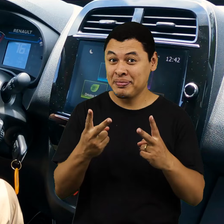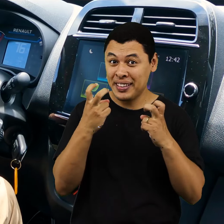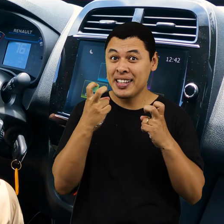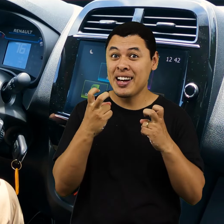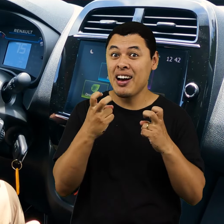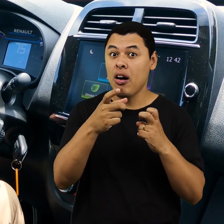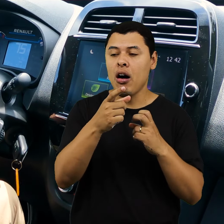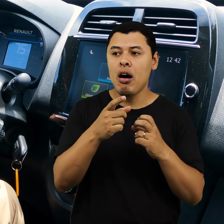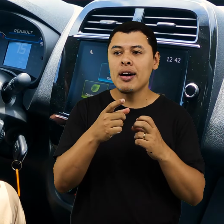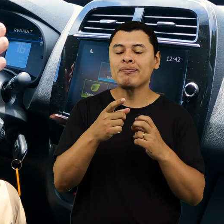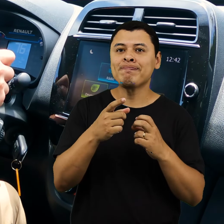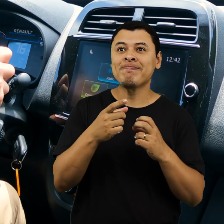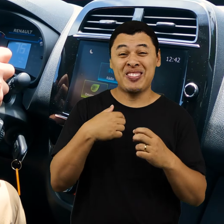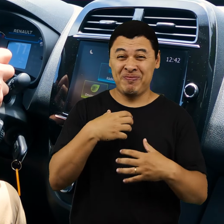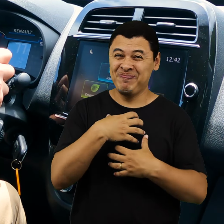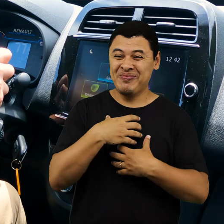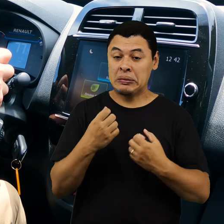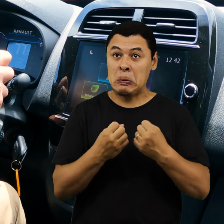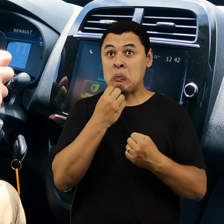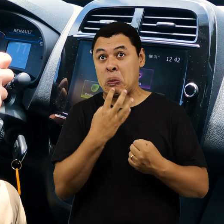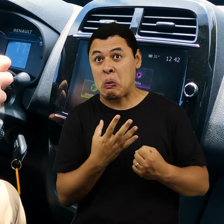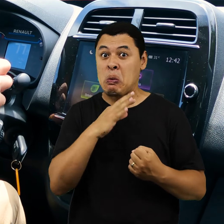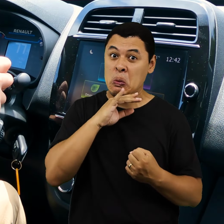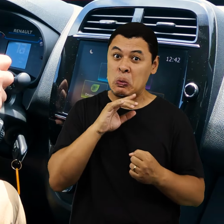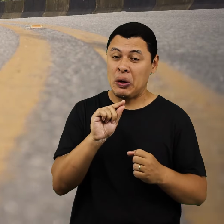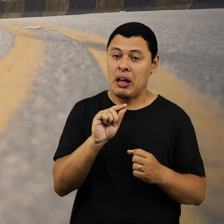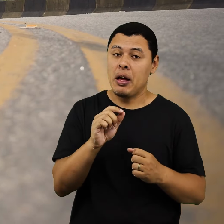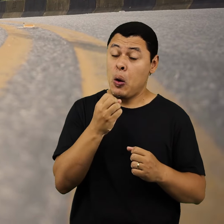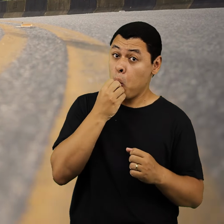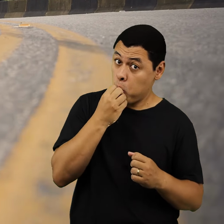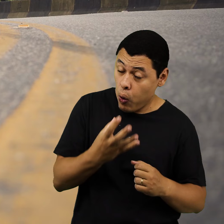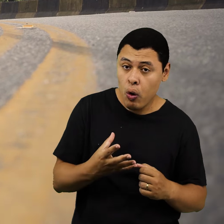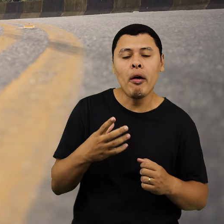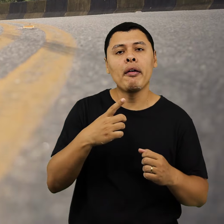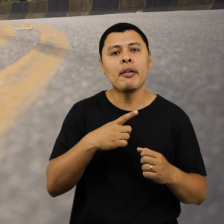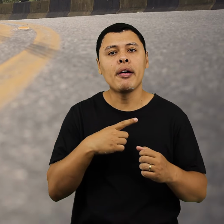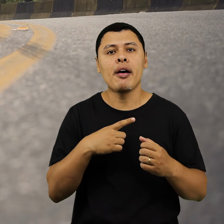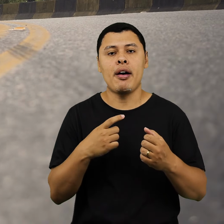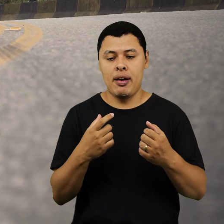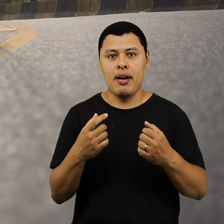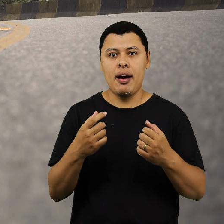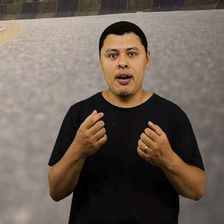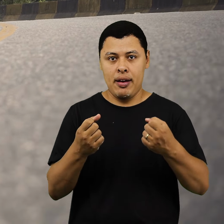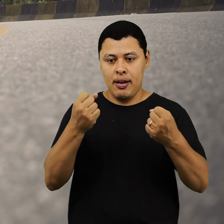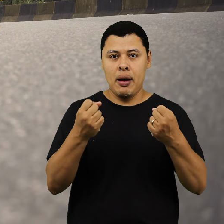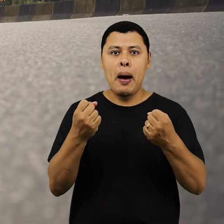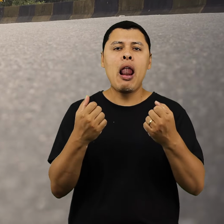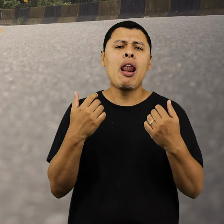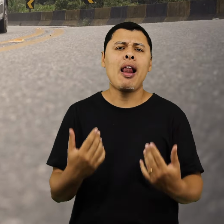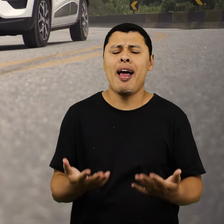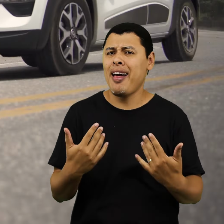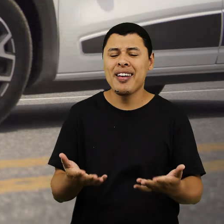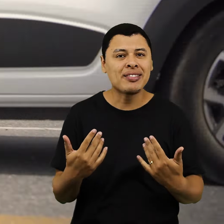estruturar muito do que eu sinto dirigindo o carro é um ponto positivo, que é a questão da baixa massa, baixo peso. A gente está